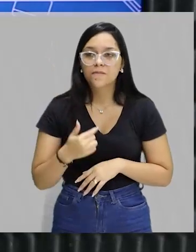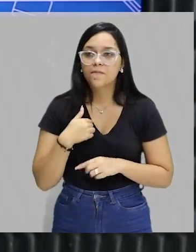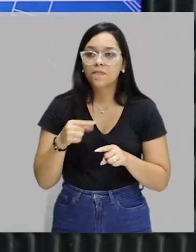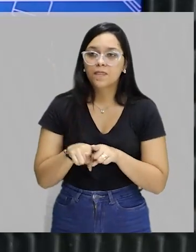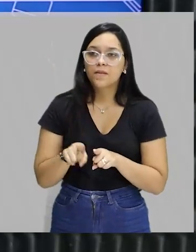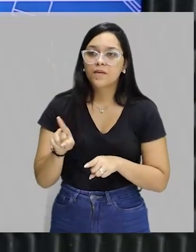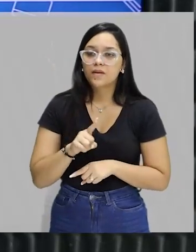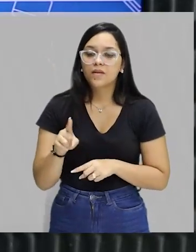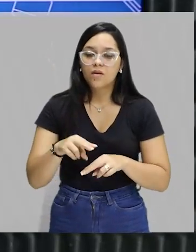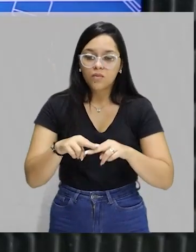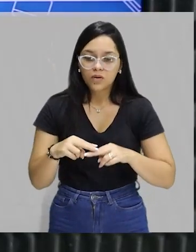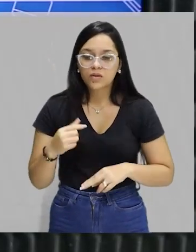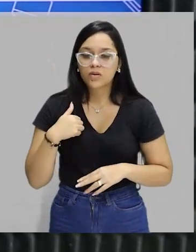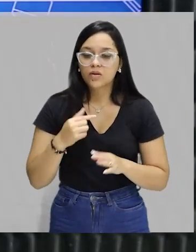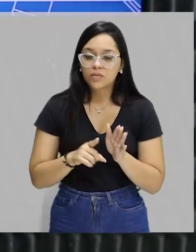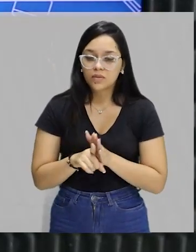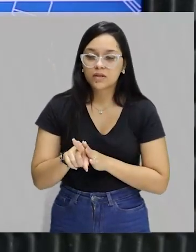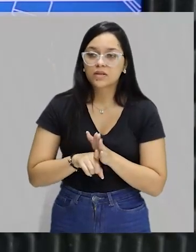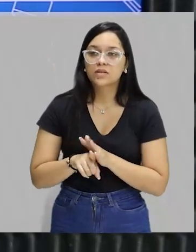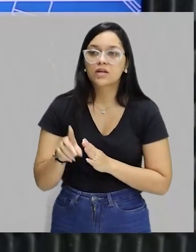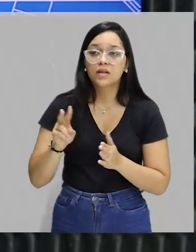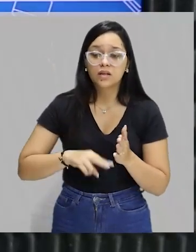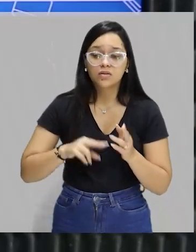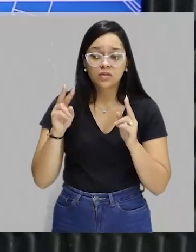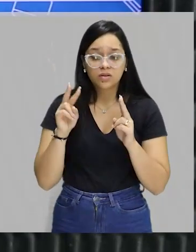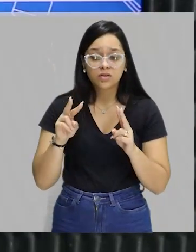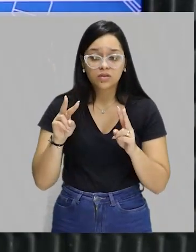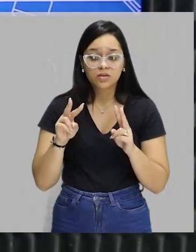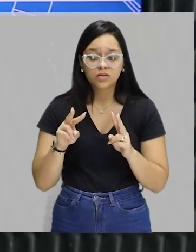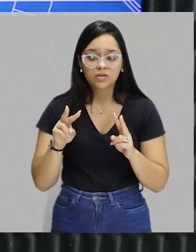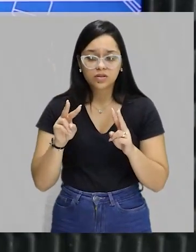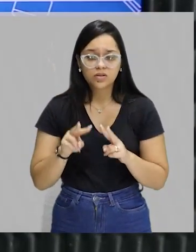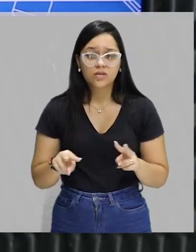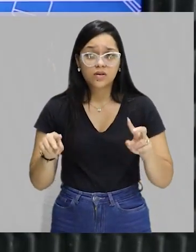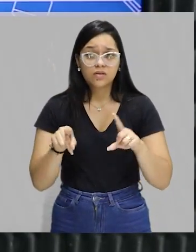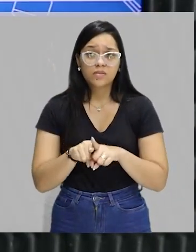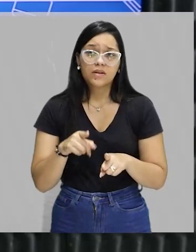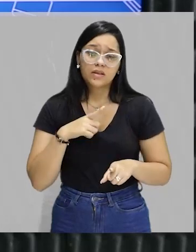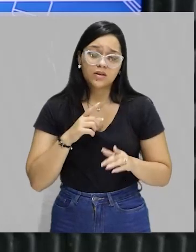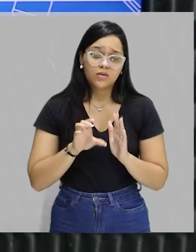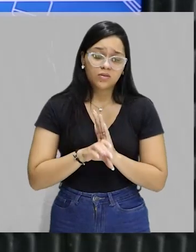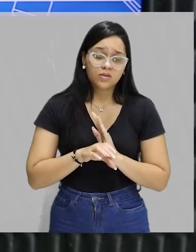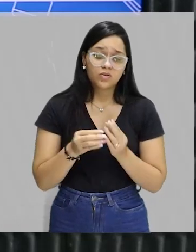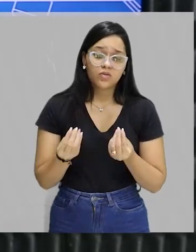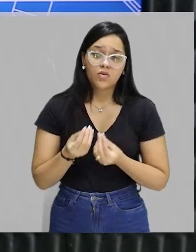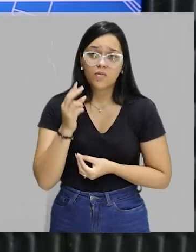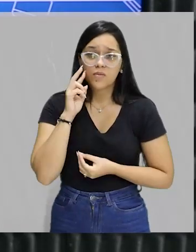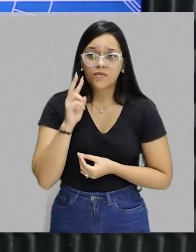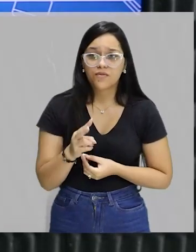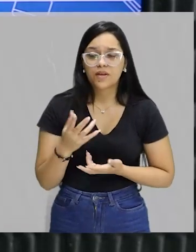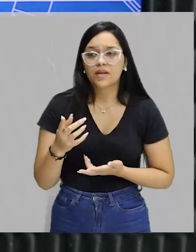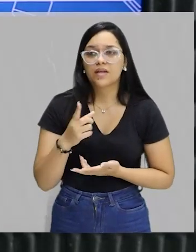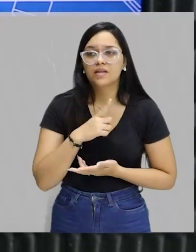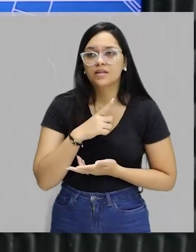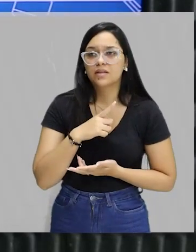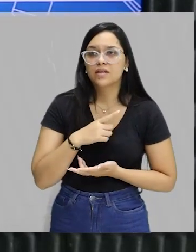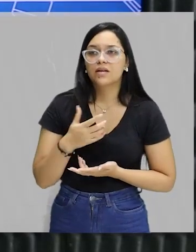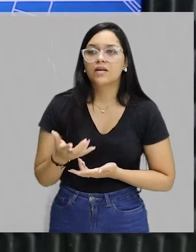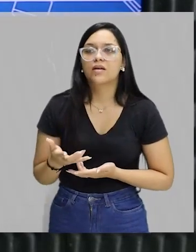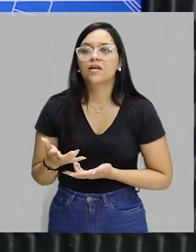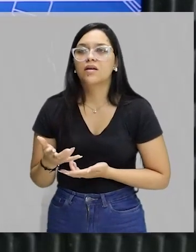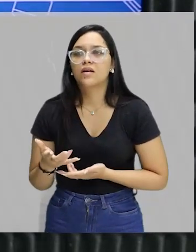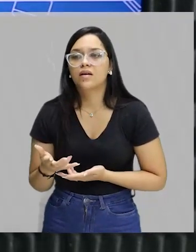não, por isso que eu fui pesquisar. É a leitura de imagem que parte desse conceito. É a forma como ele vê de maneira